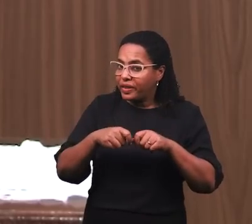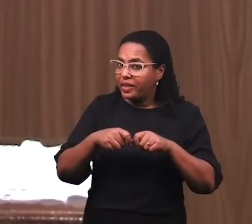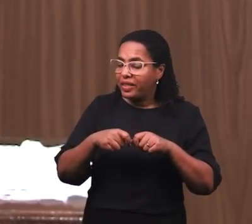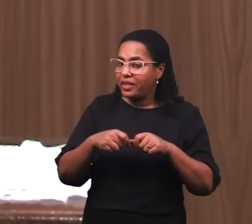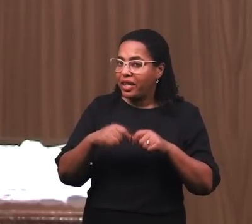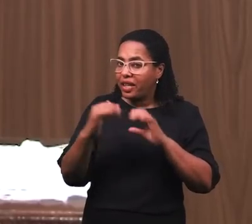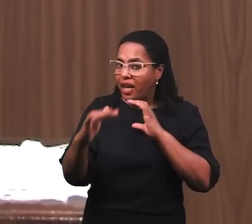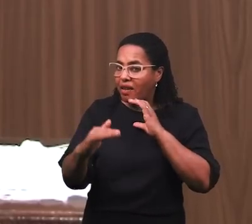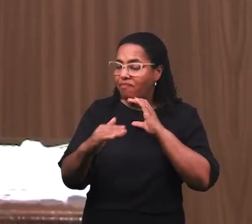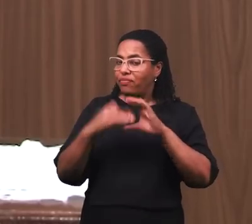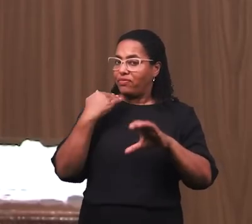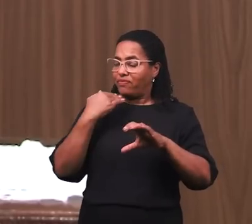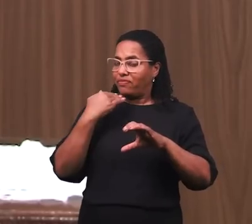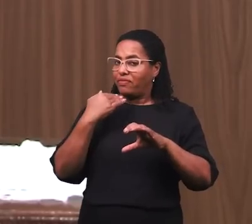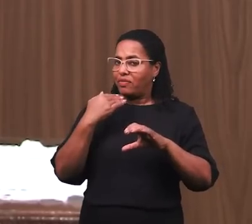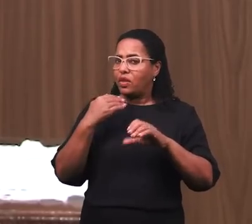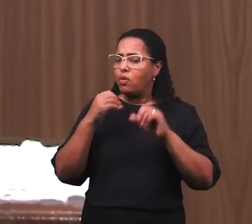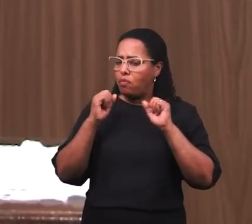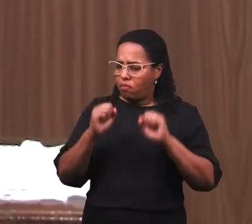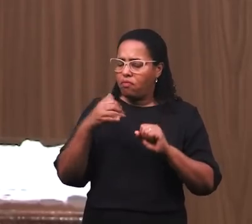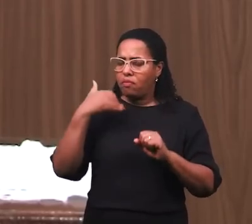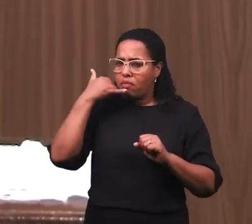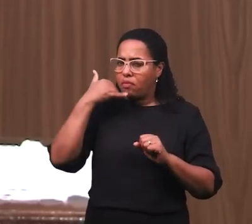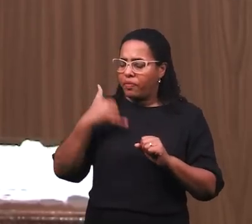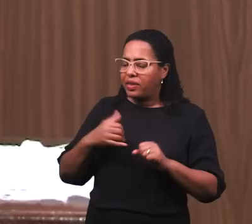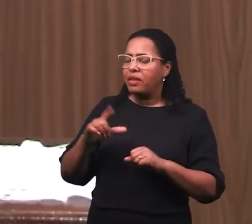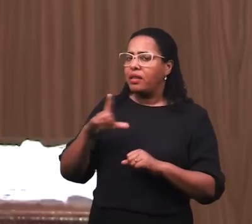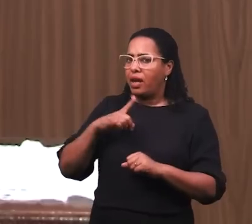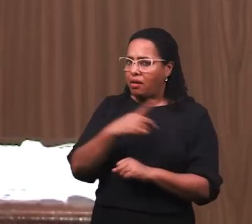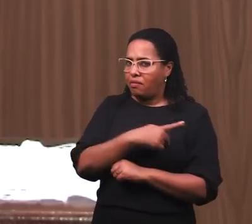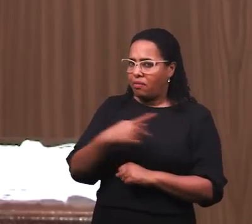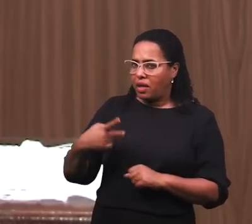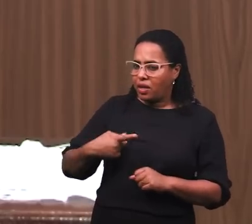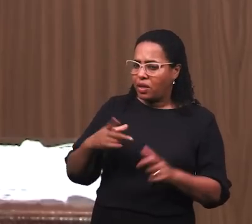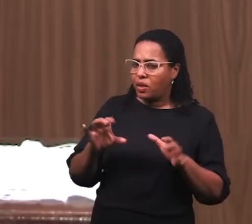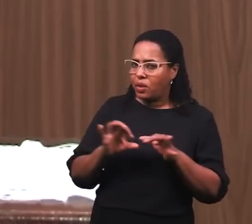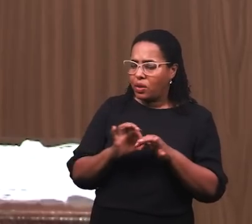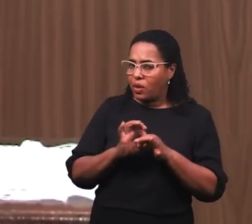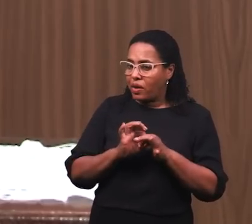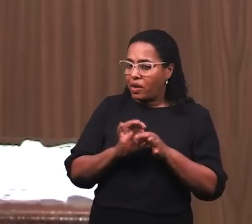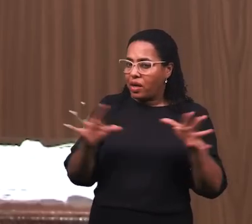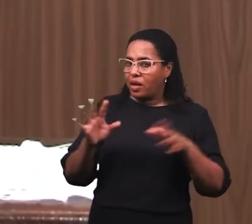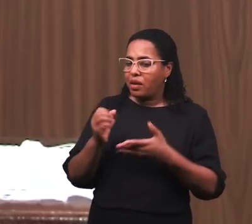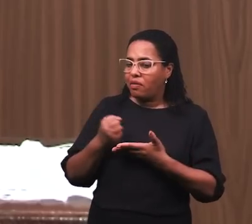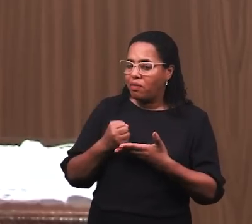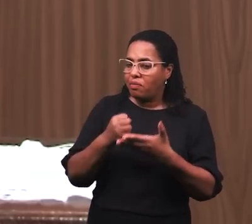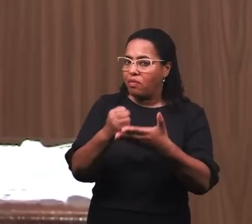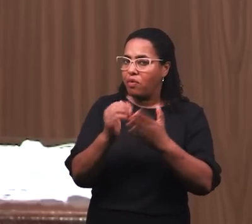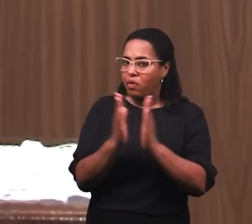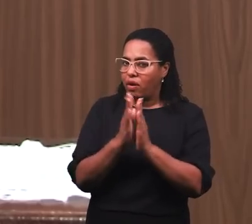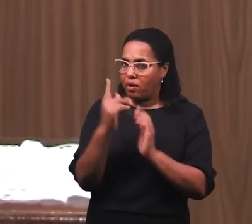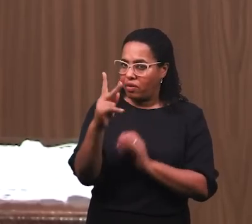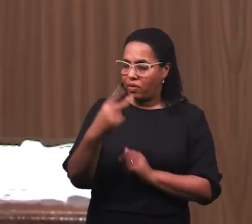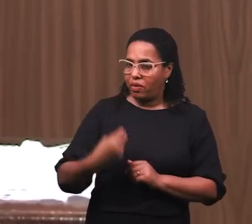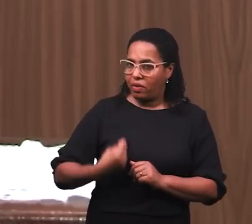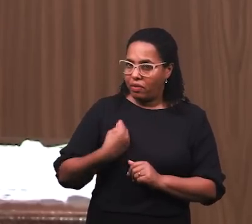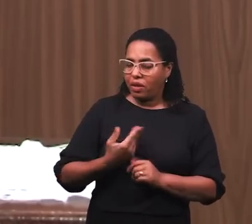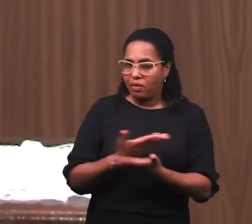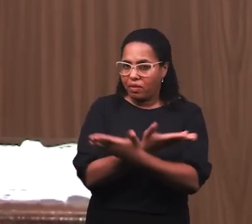quer dividir conosco algo, ligue para nós, há um pastor à disposição para te atender e orar por